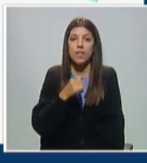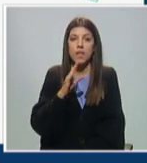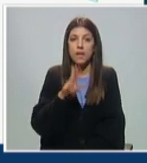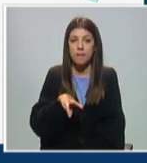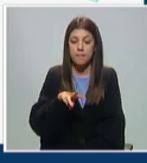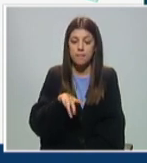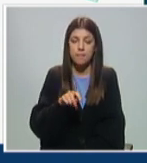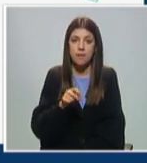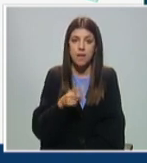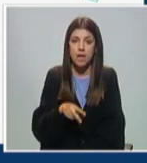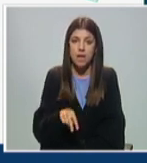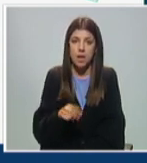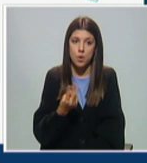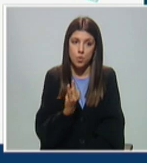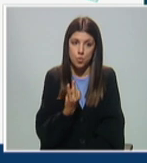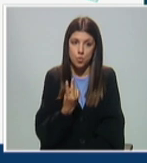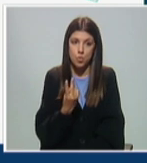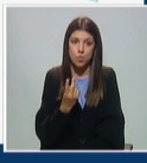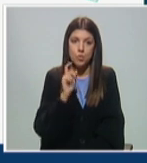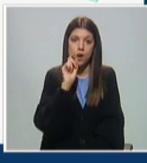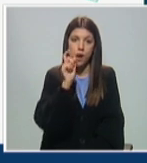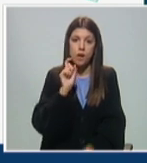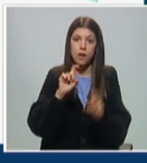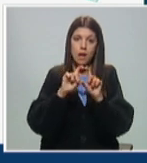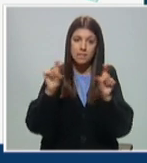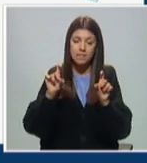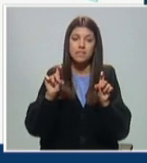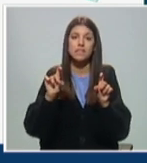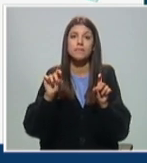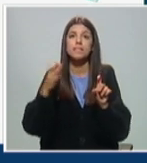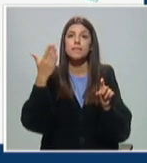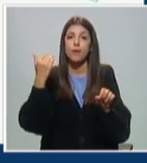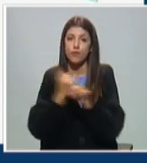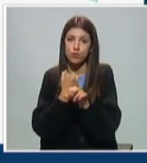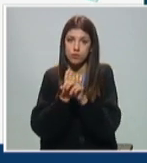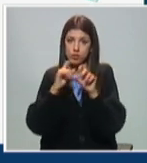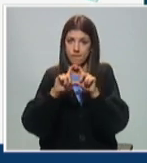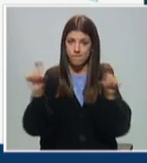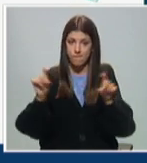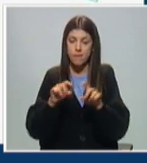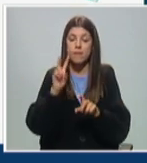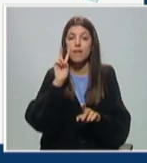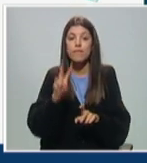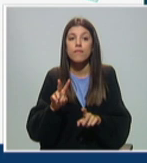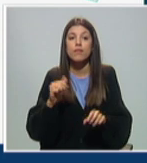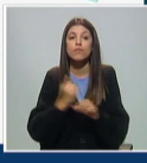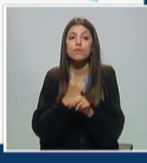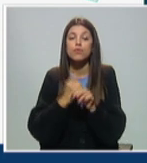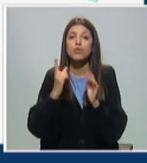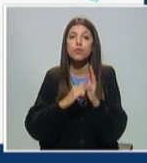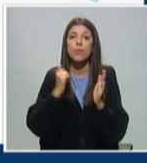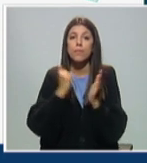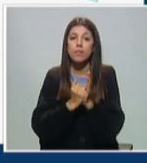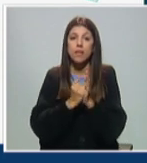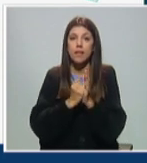separador. Conforme vamos clicando, temos as principais funcionalidades. Para ver as funcionalidades completas, temos que